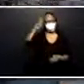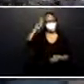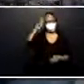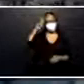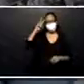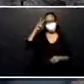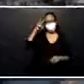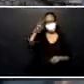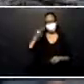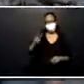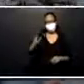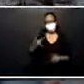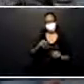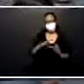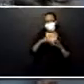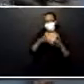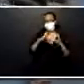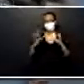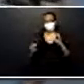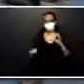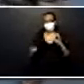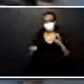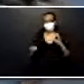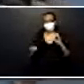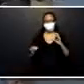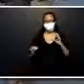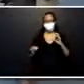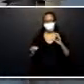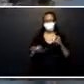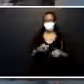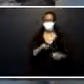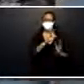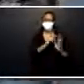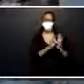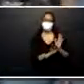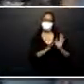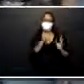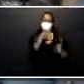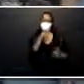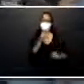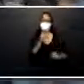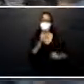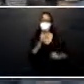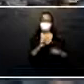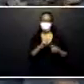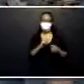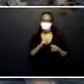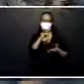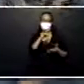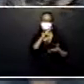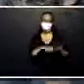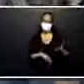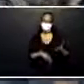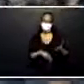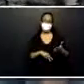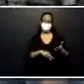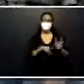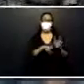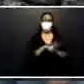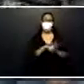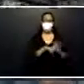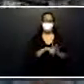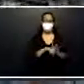características do artigo de opinião, ao fazer a leitura e a análise deste